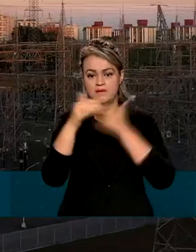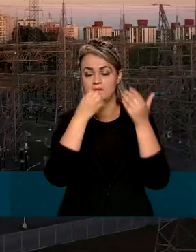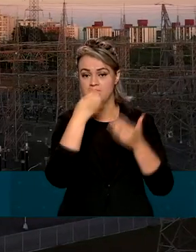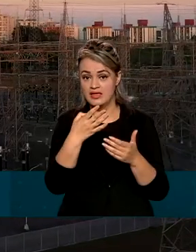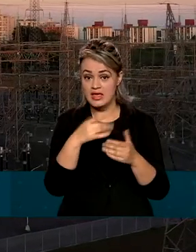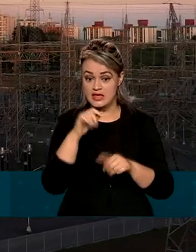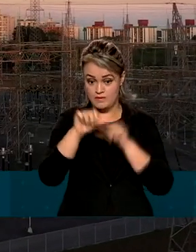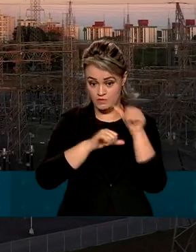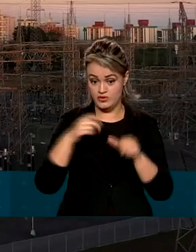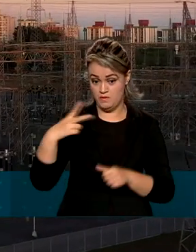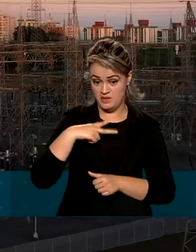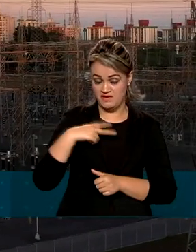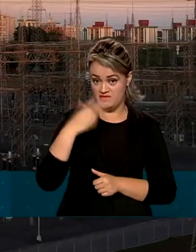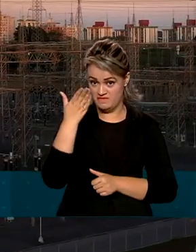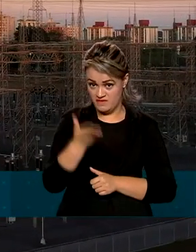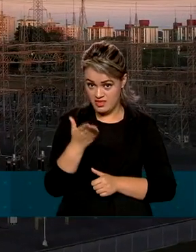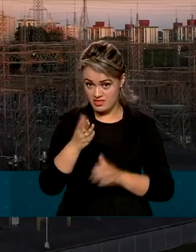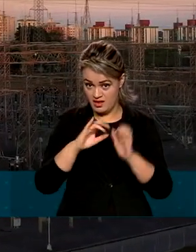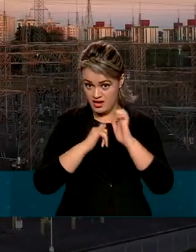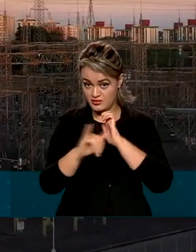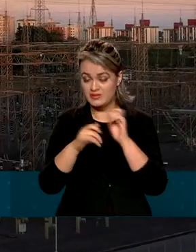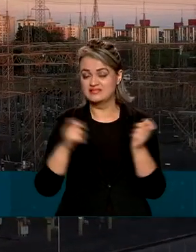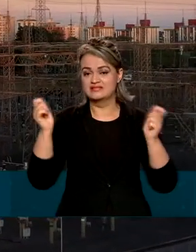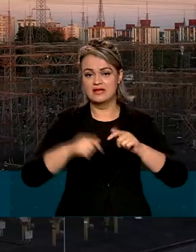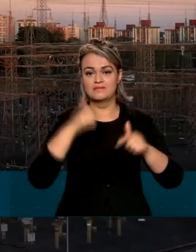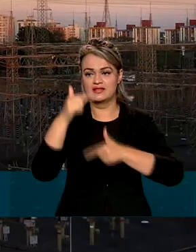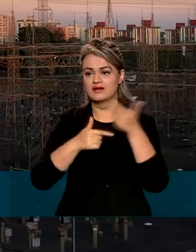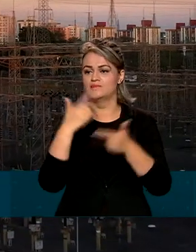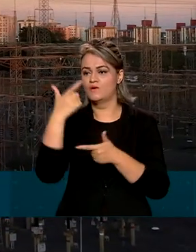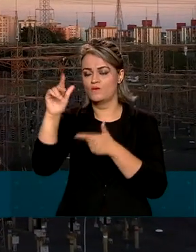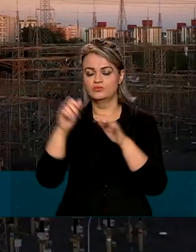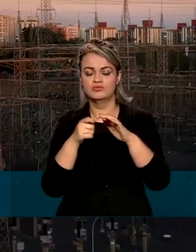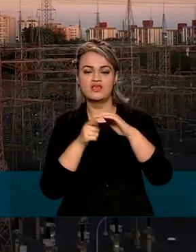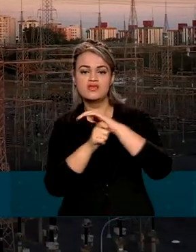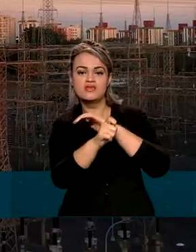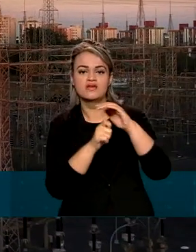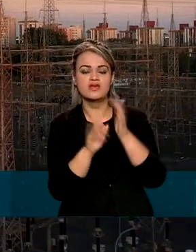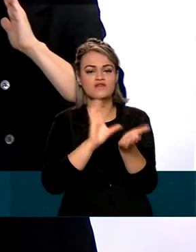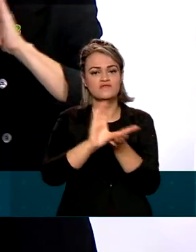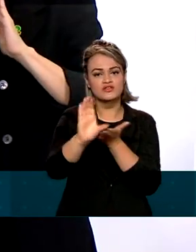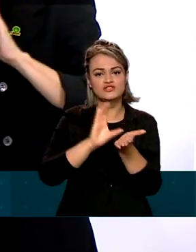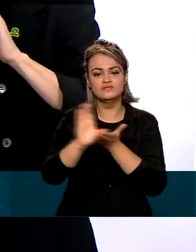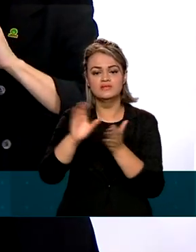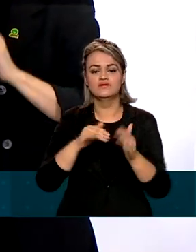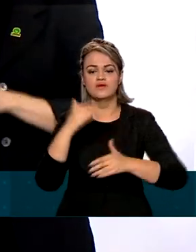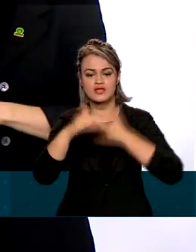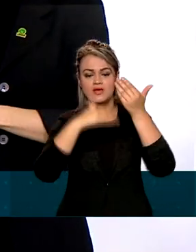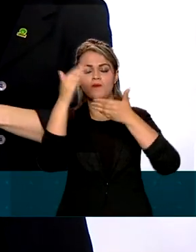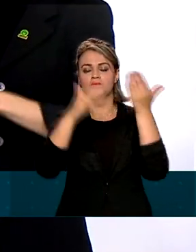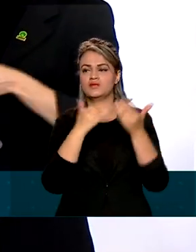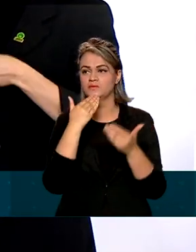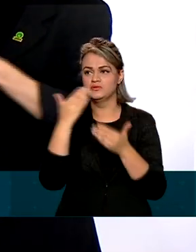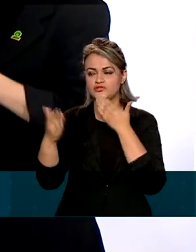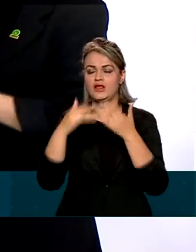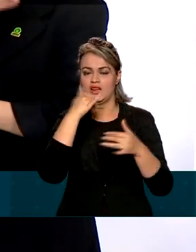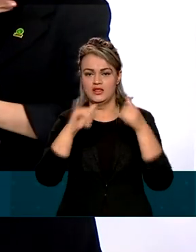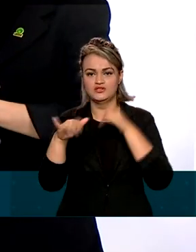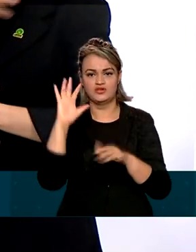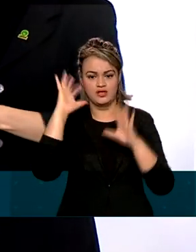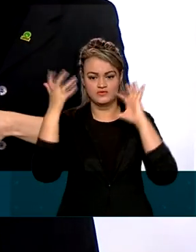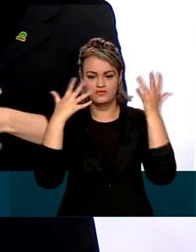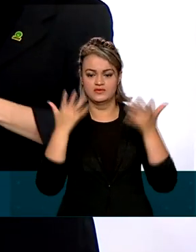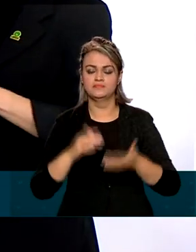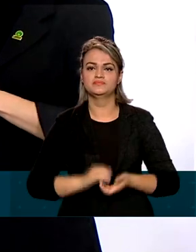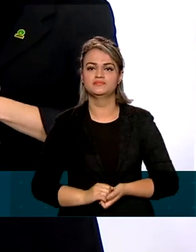Eletrobras vai permitir que a empresa realize investimentos para acompanhar o aumento da demanda por energia.